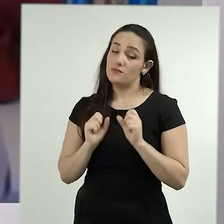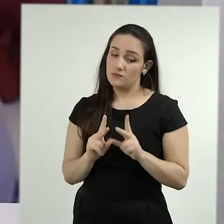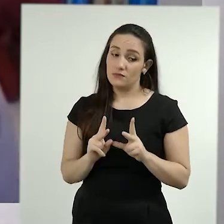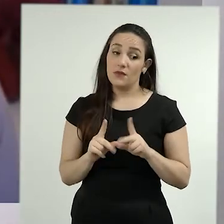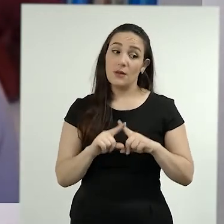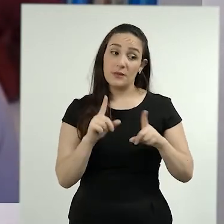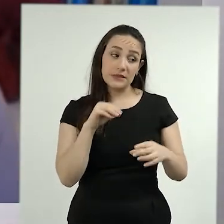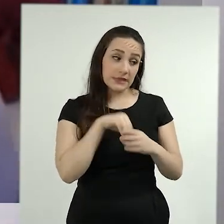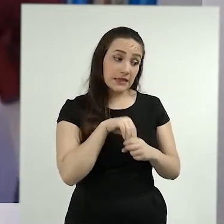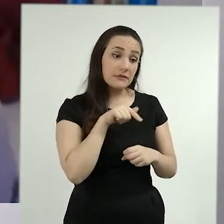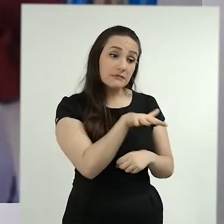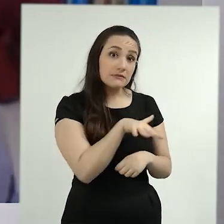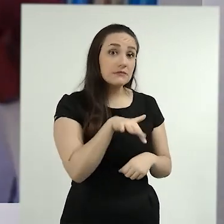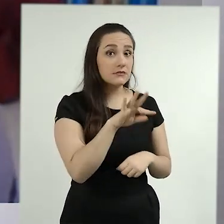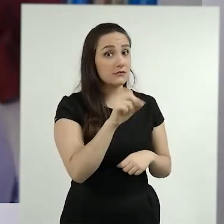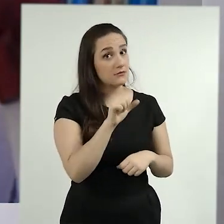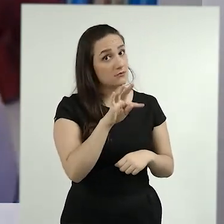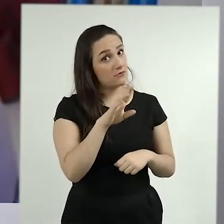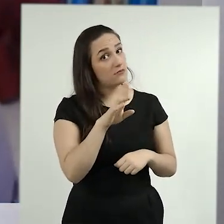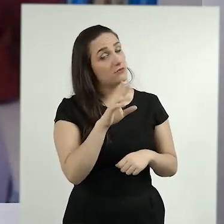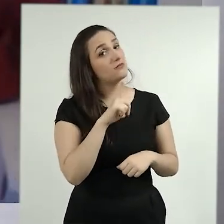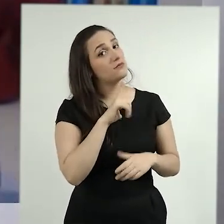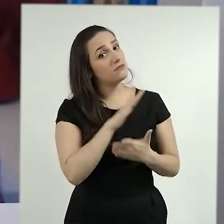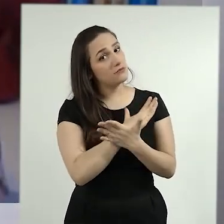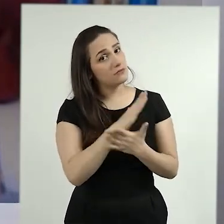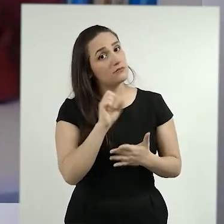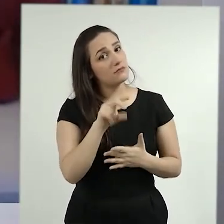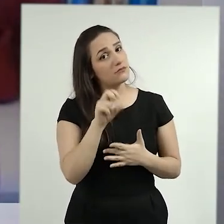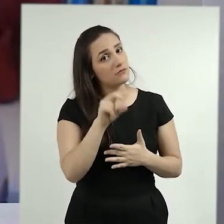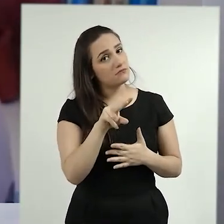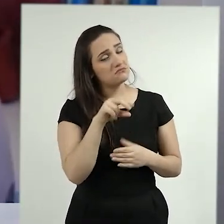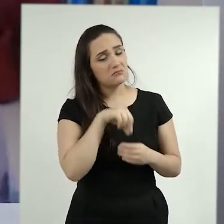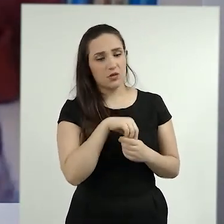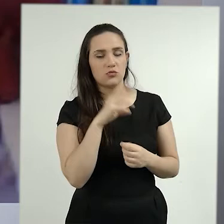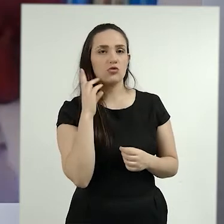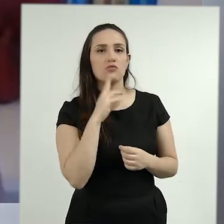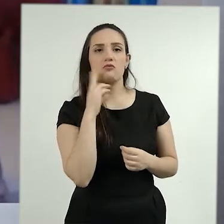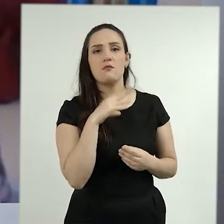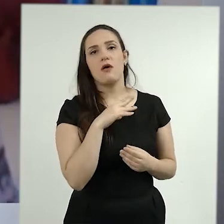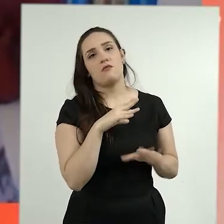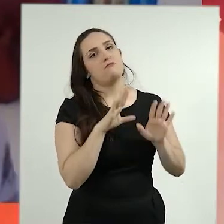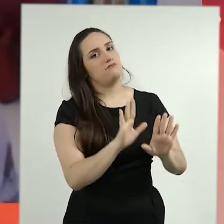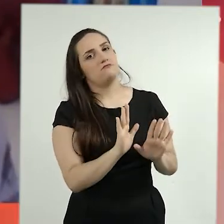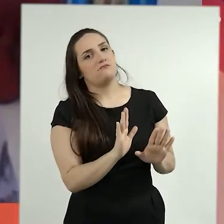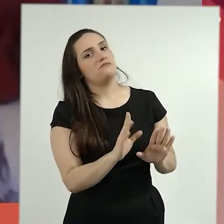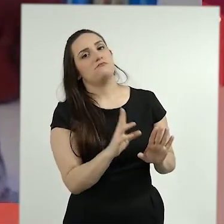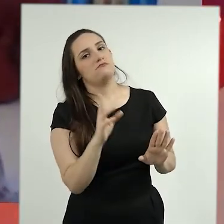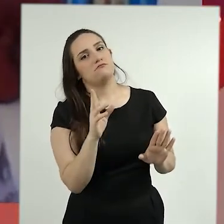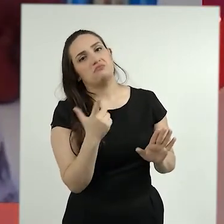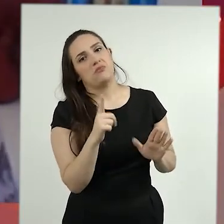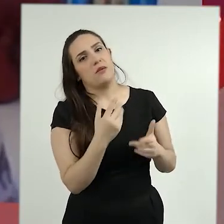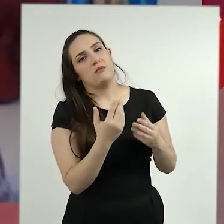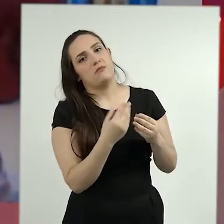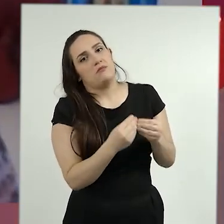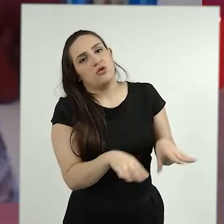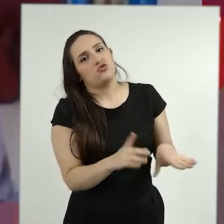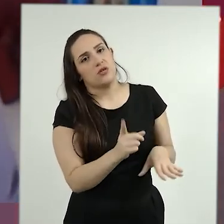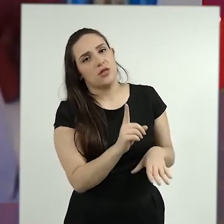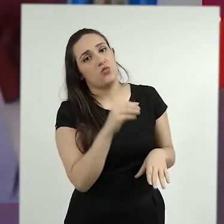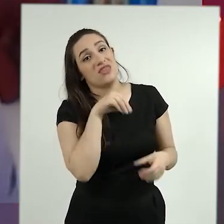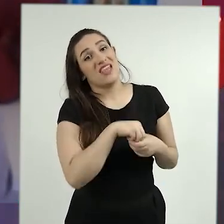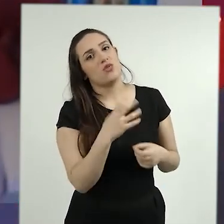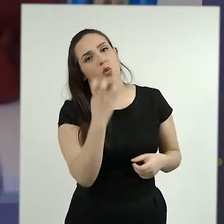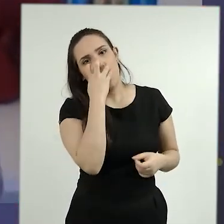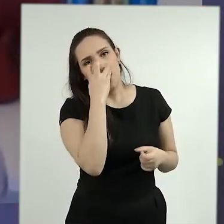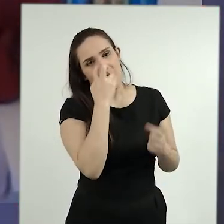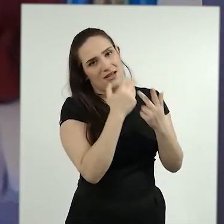animais têm alguns parasitos, vírus, bactérias, fungos, eles têm lá estável, no seu ciclo silvestre, no seu hábitat natural.